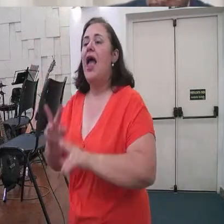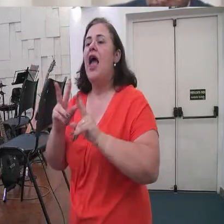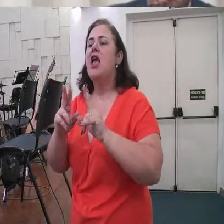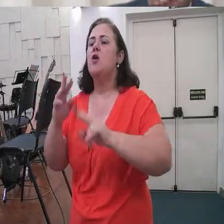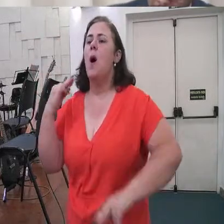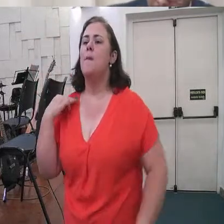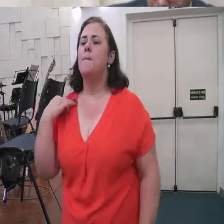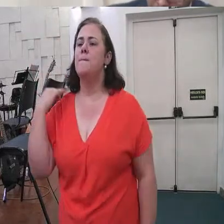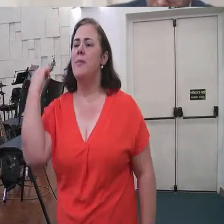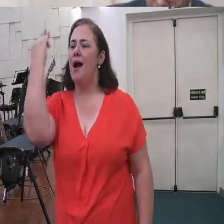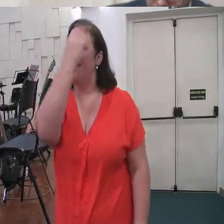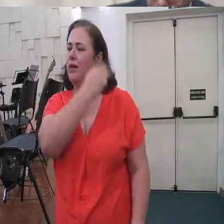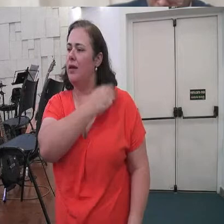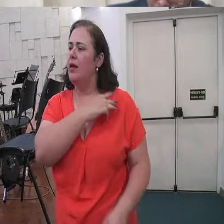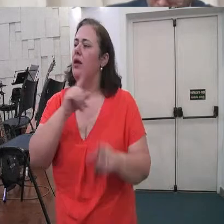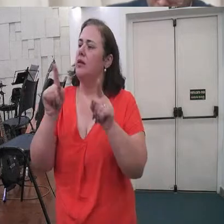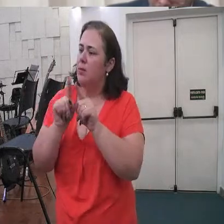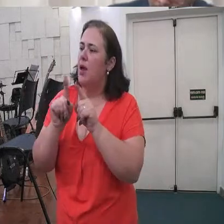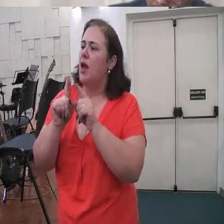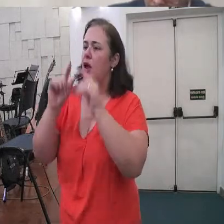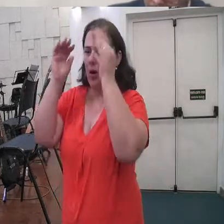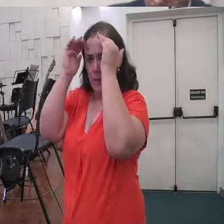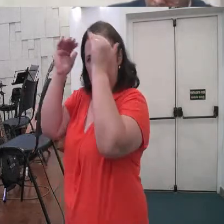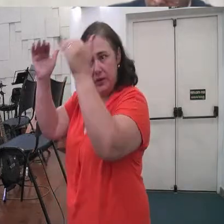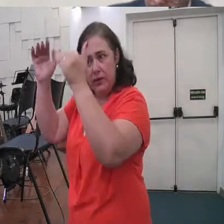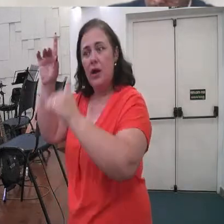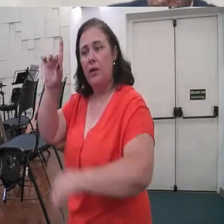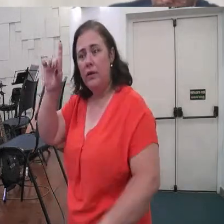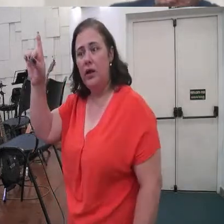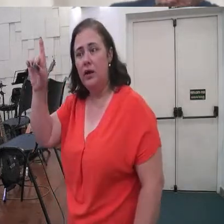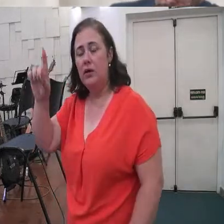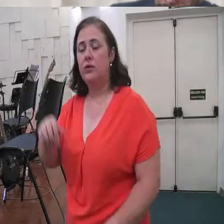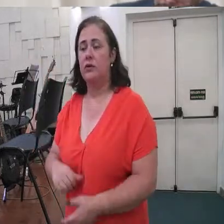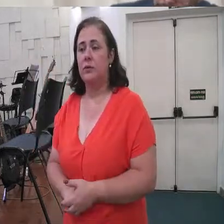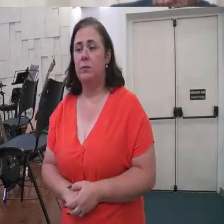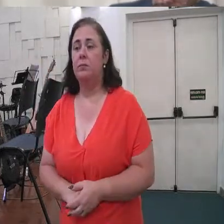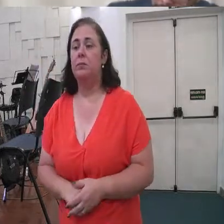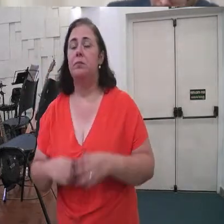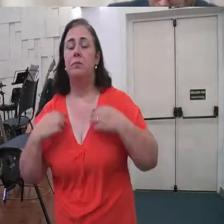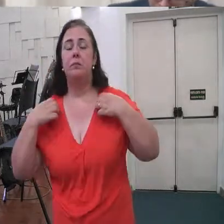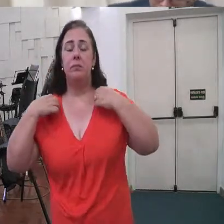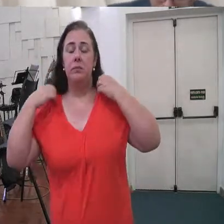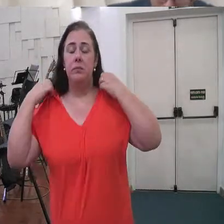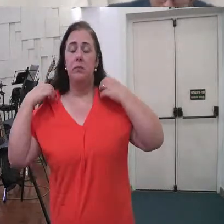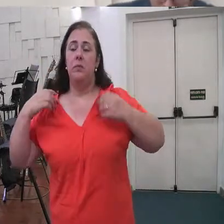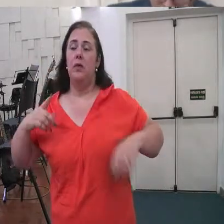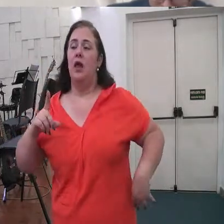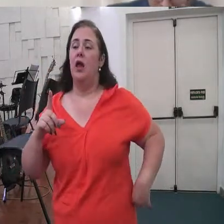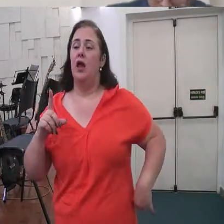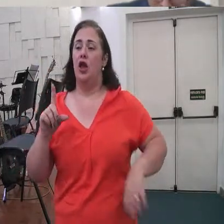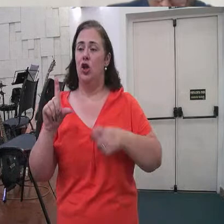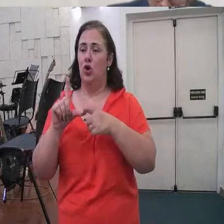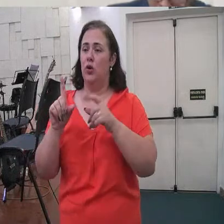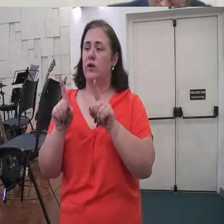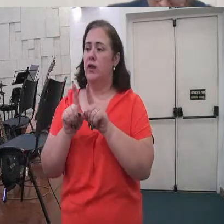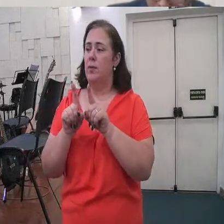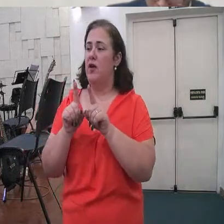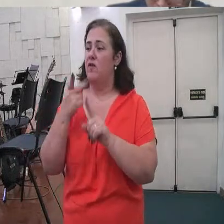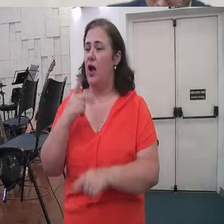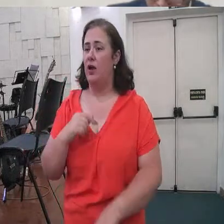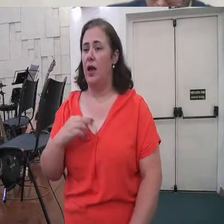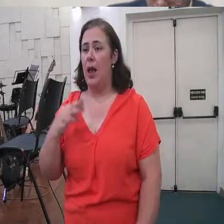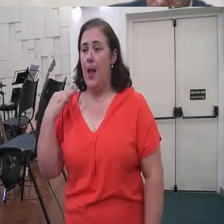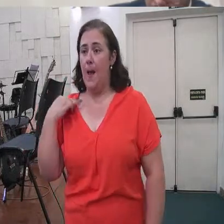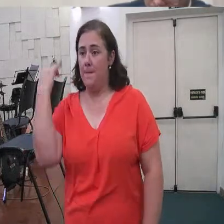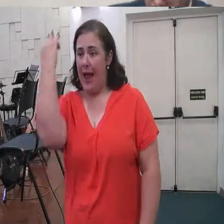comigo, Lucas, capítulo 1, versículos 34 a 38. Então, disse Maria ao anjo: como será